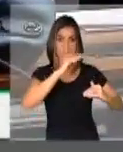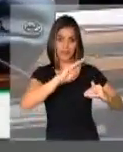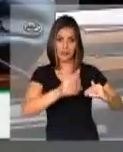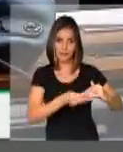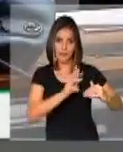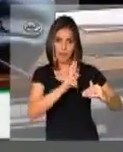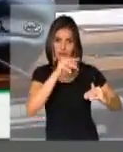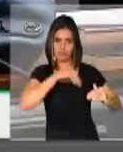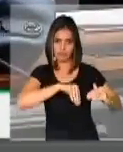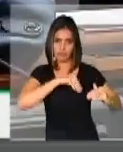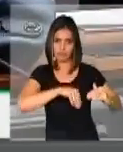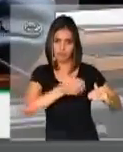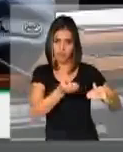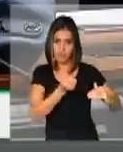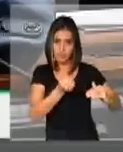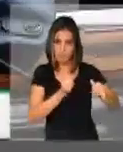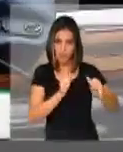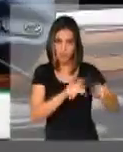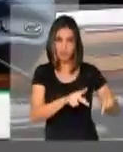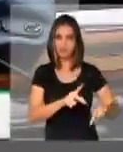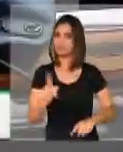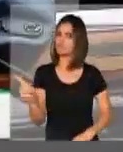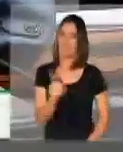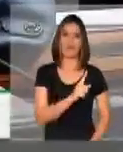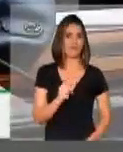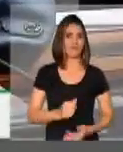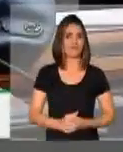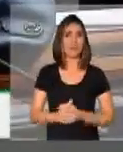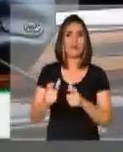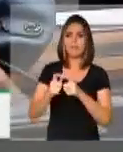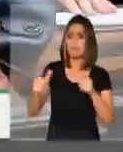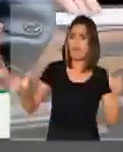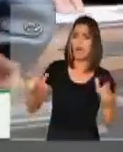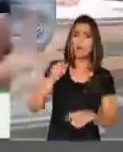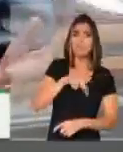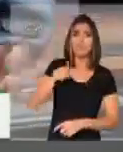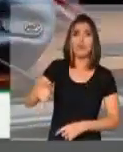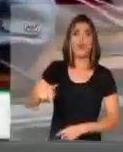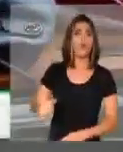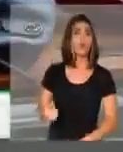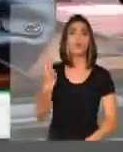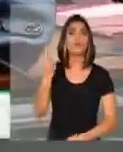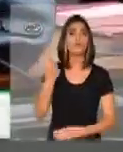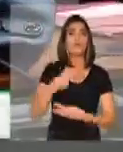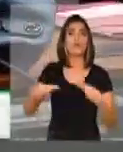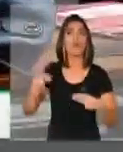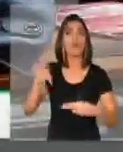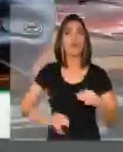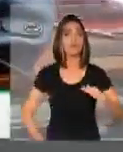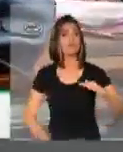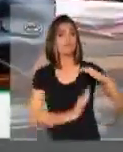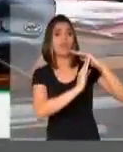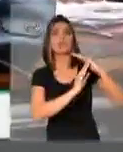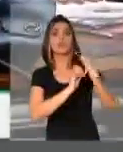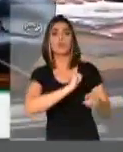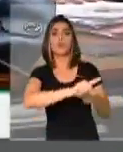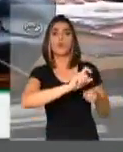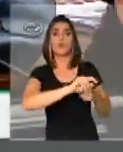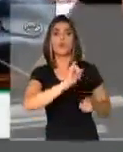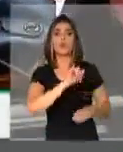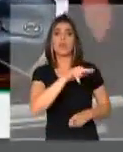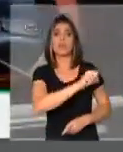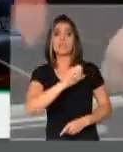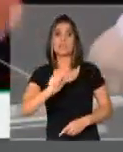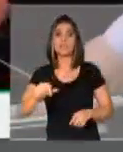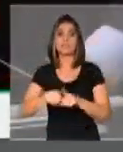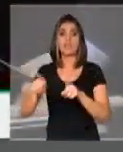R$3.000. Portanto, para essa grande massa, a única coisa que está sobrando é aumento do tempo de contribuição e aumento da sala de